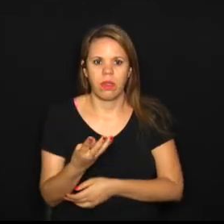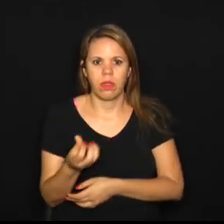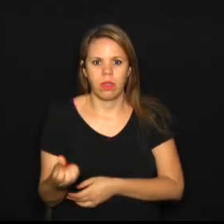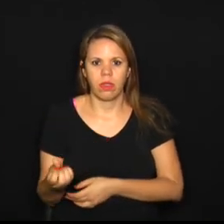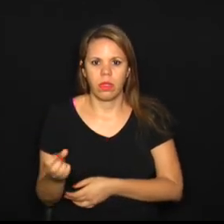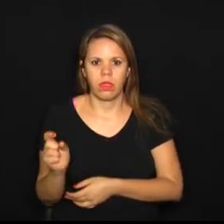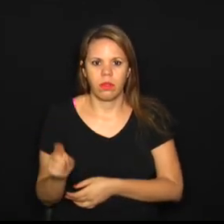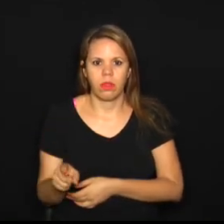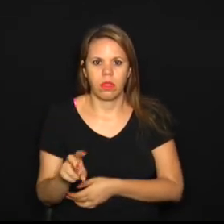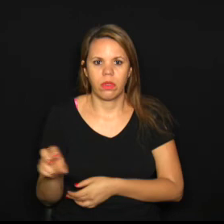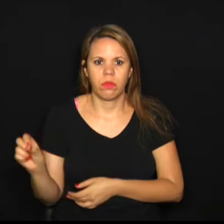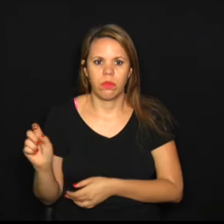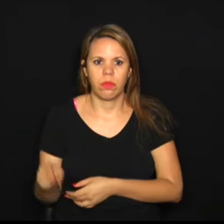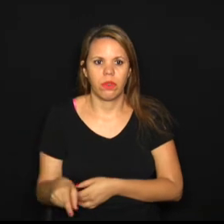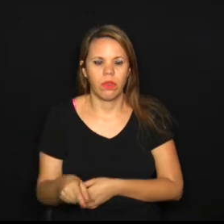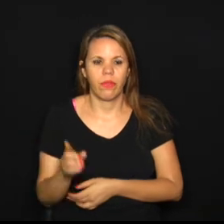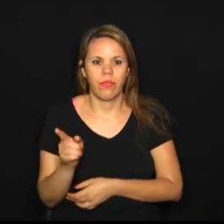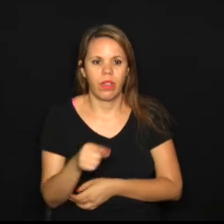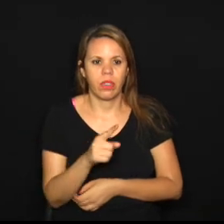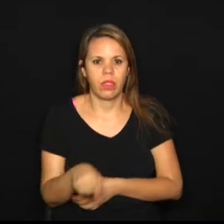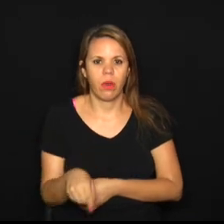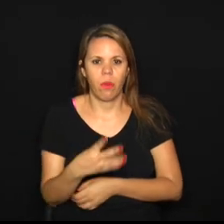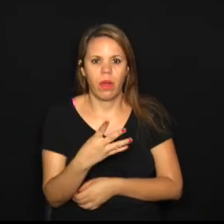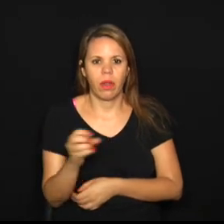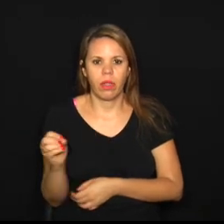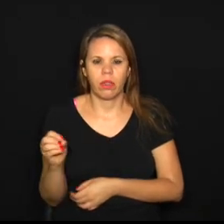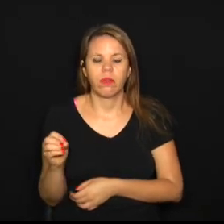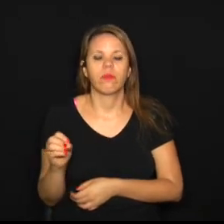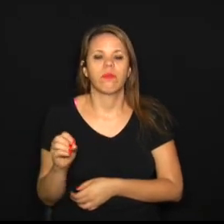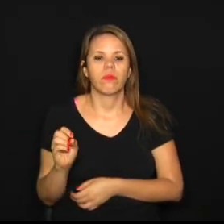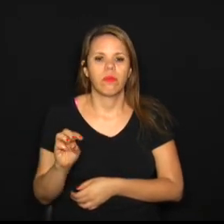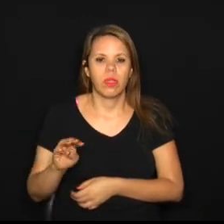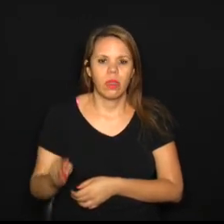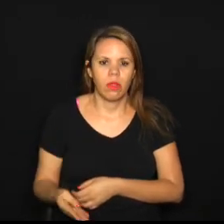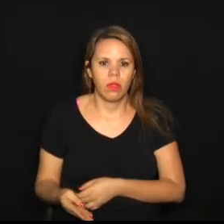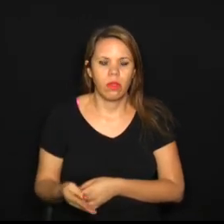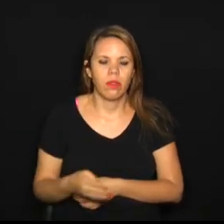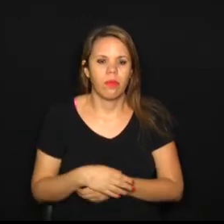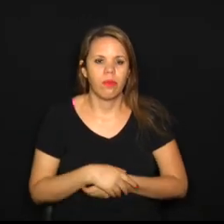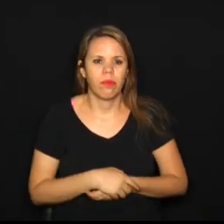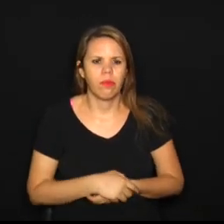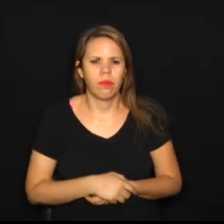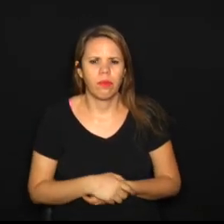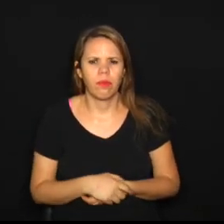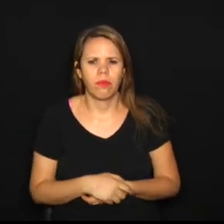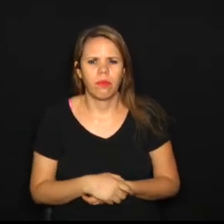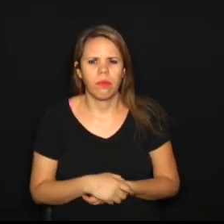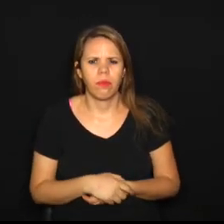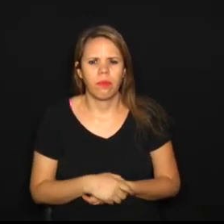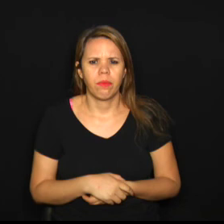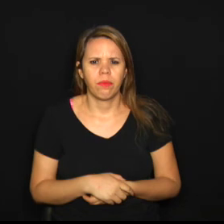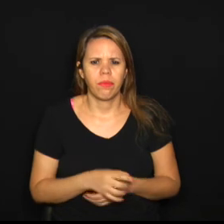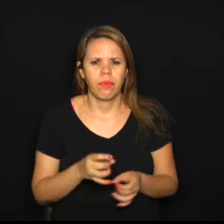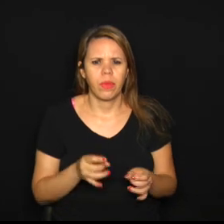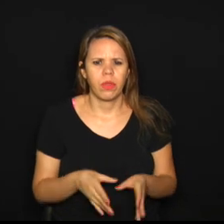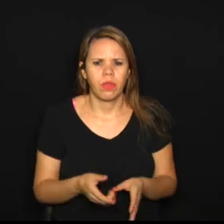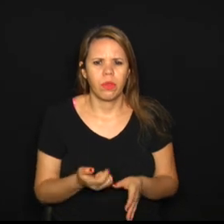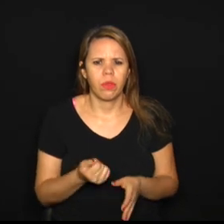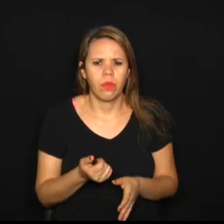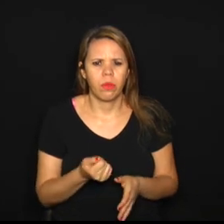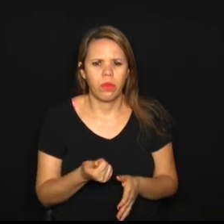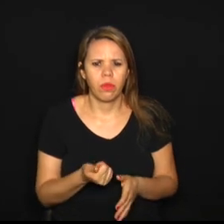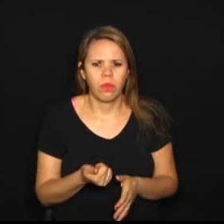646.500.000. Foram cancelados 40.600.000 do total inscrito em 2018. Ainda sobrou um saldo